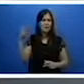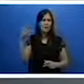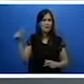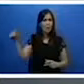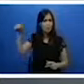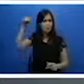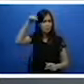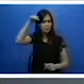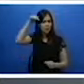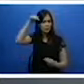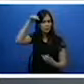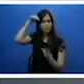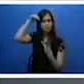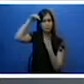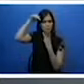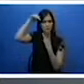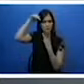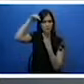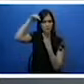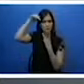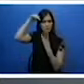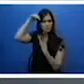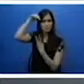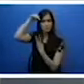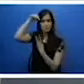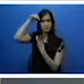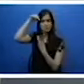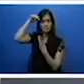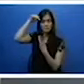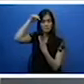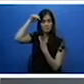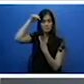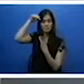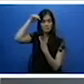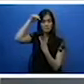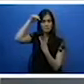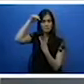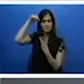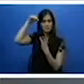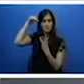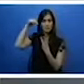guardar o 7 na cabeça porque é o maior. 8, 9 e 10. Então, vamos lá.